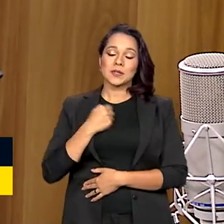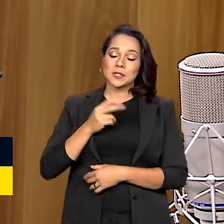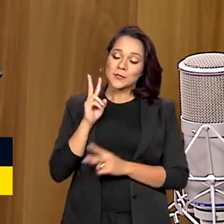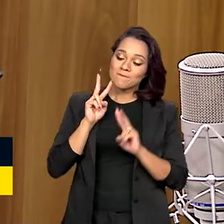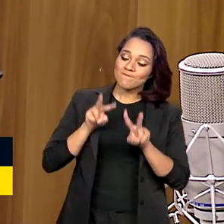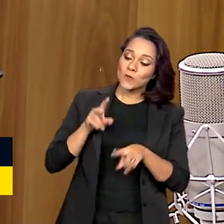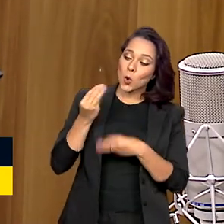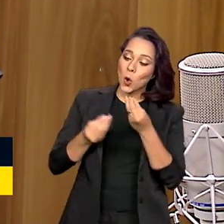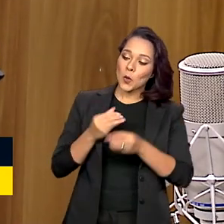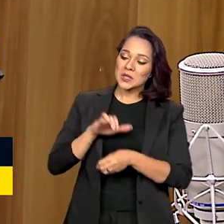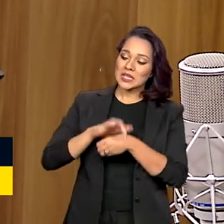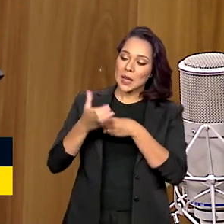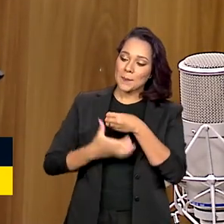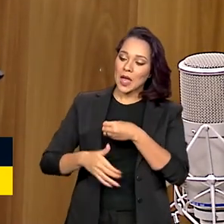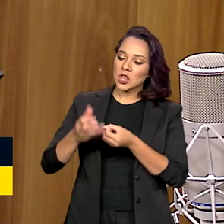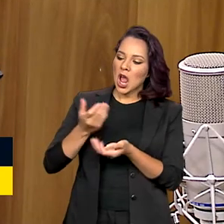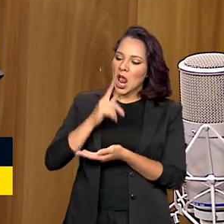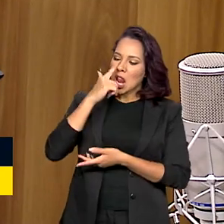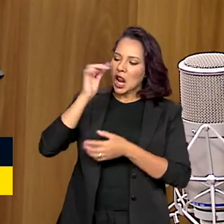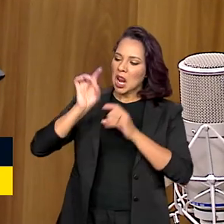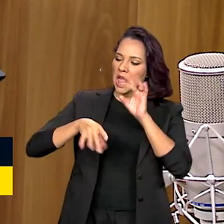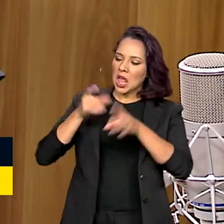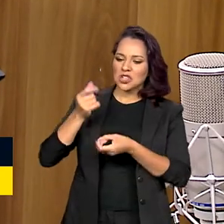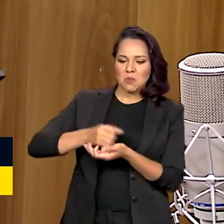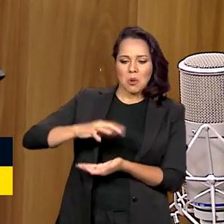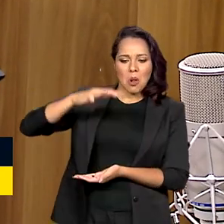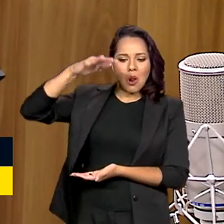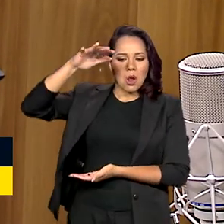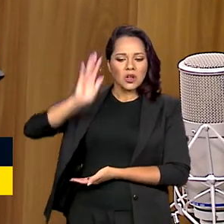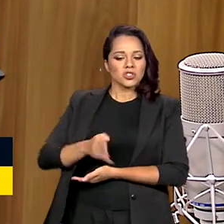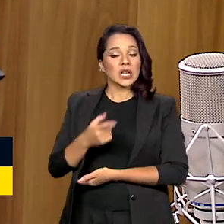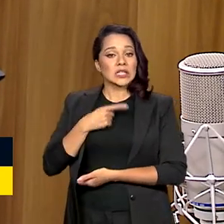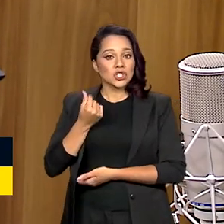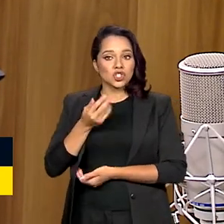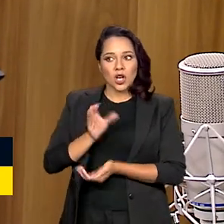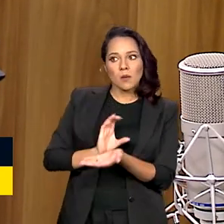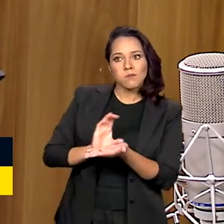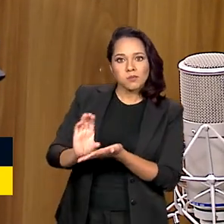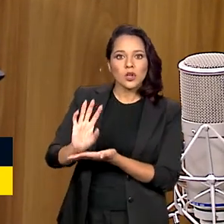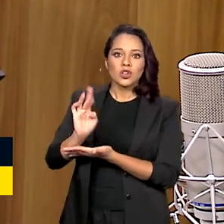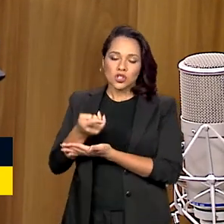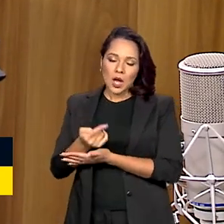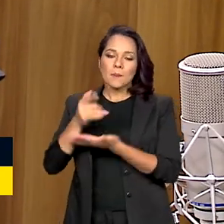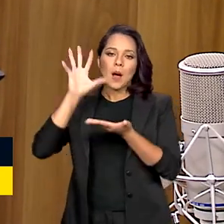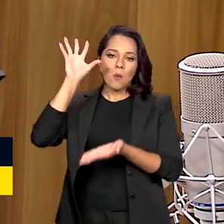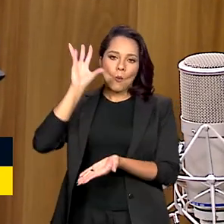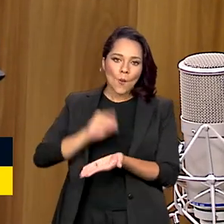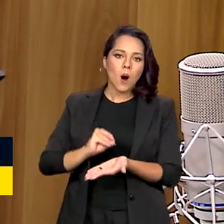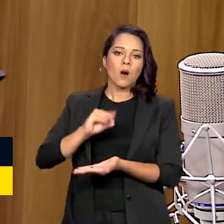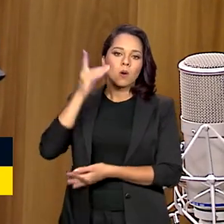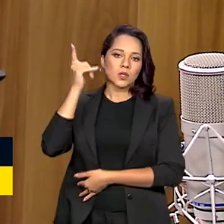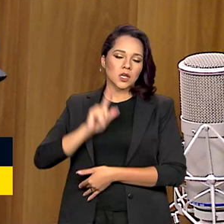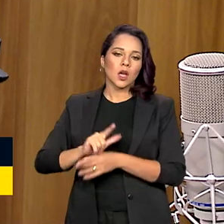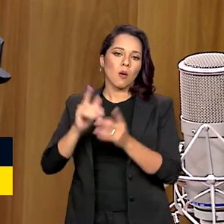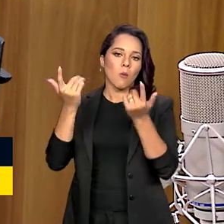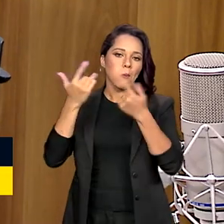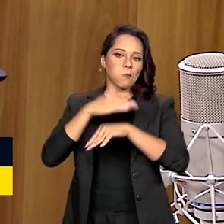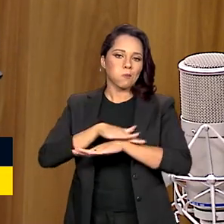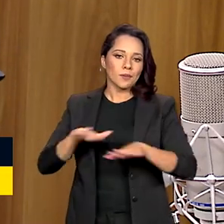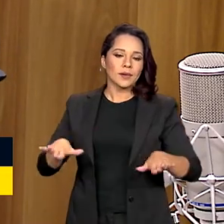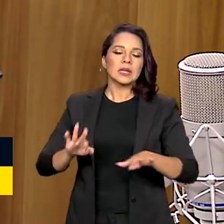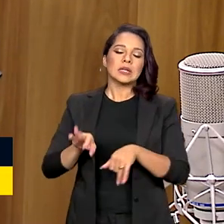bastante saneamento, lixões, que são temas também que já têm recursos que já estão sendo aplicados para a gente conseguir aí